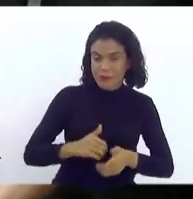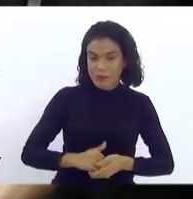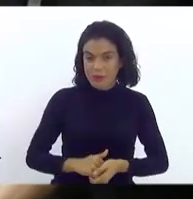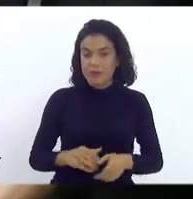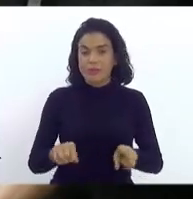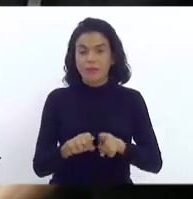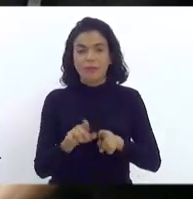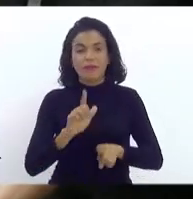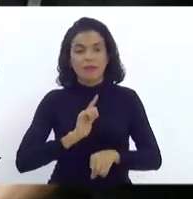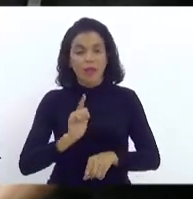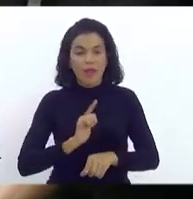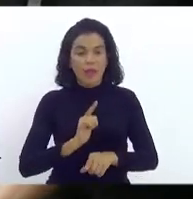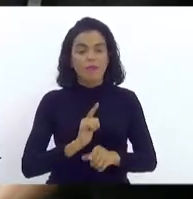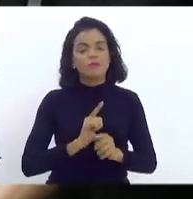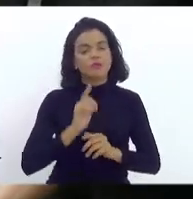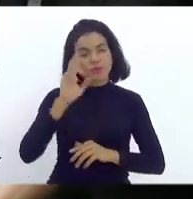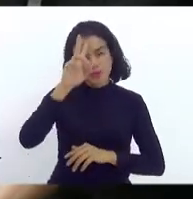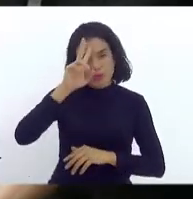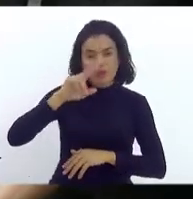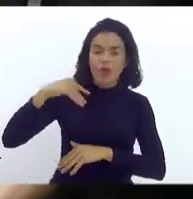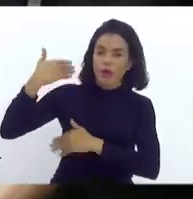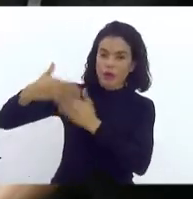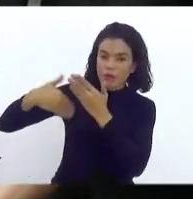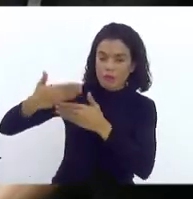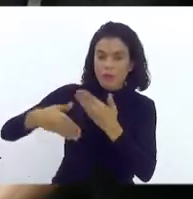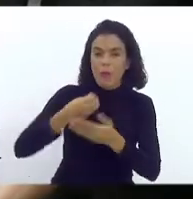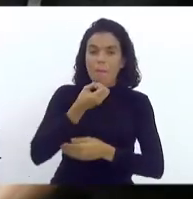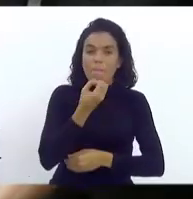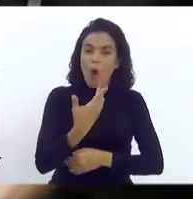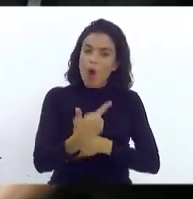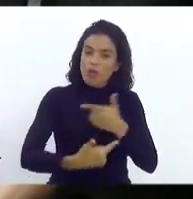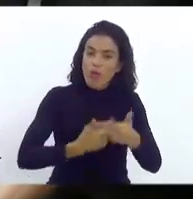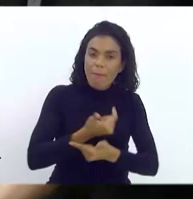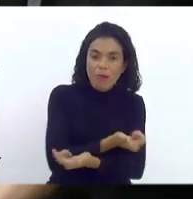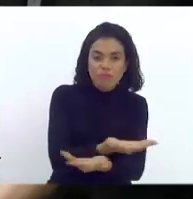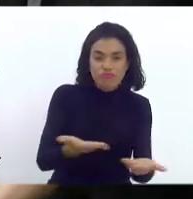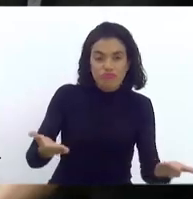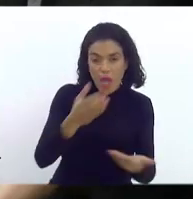Também temos um histórico aí de bons serviços ao consumidor, né?